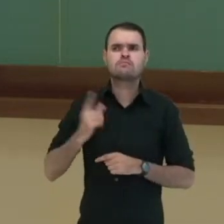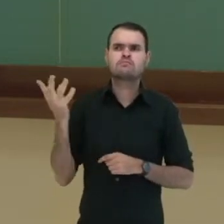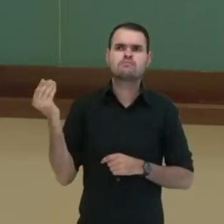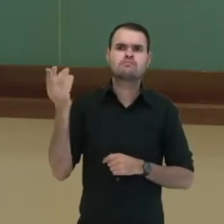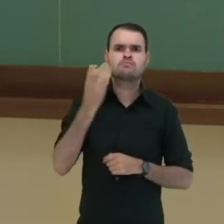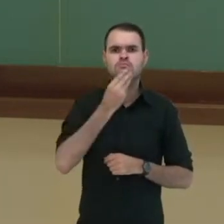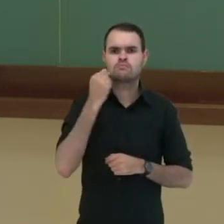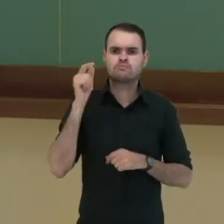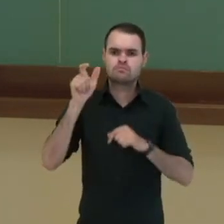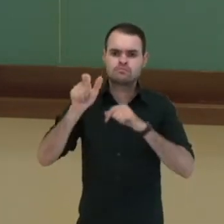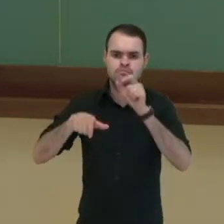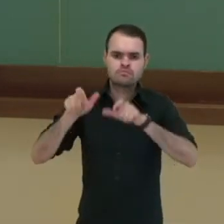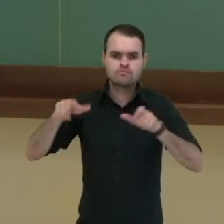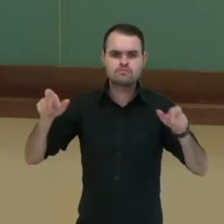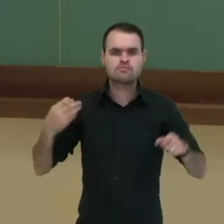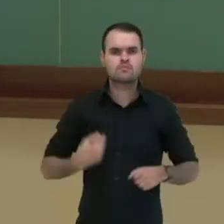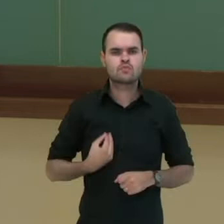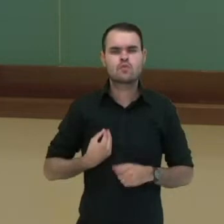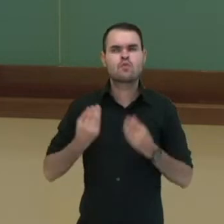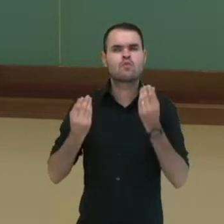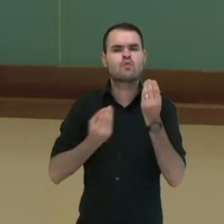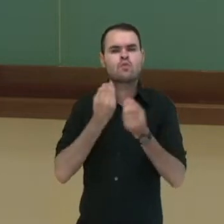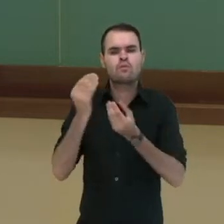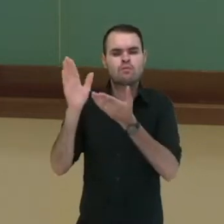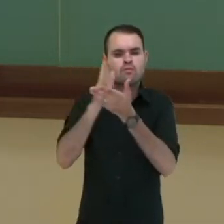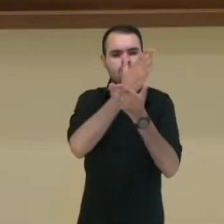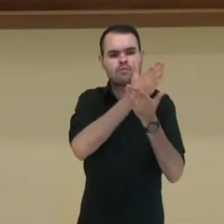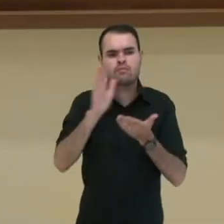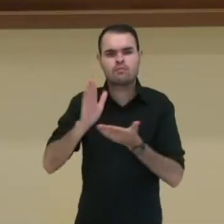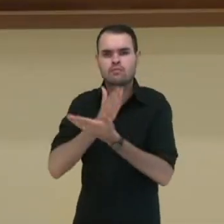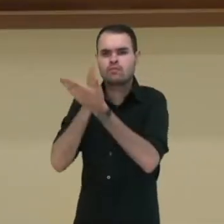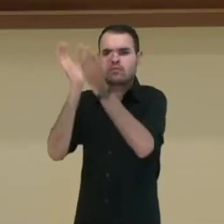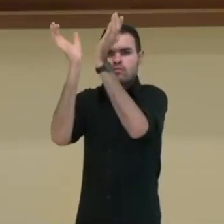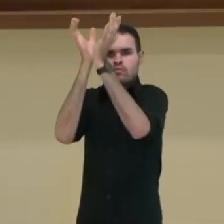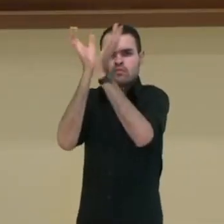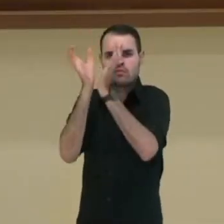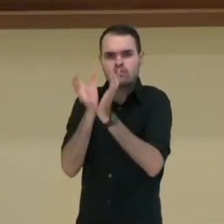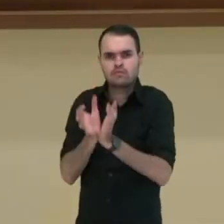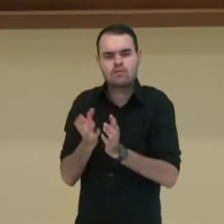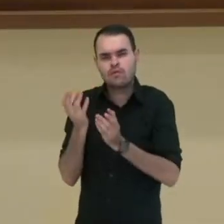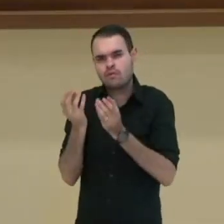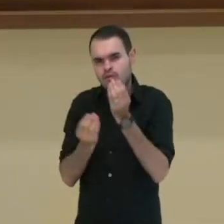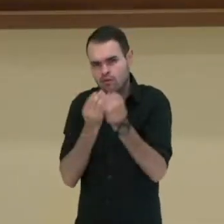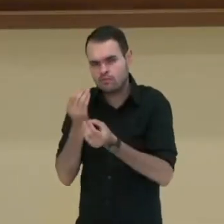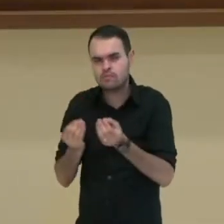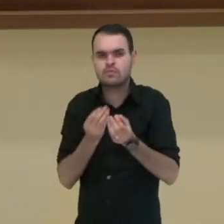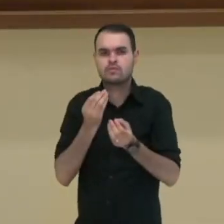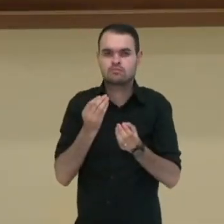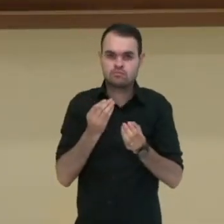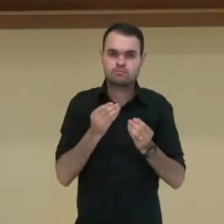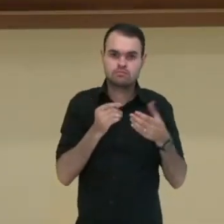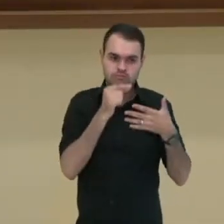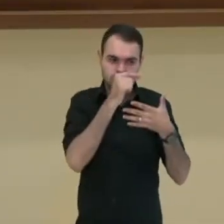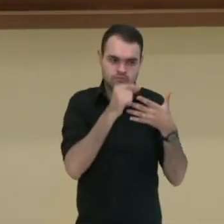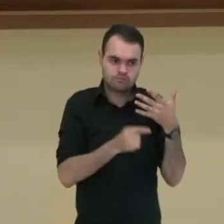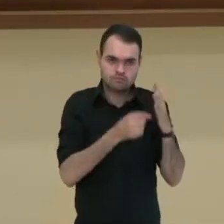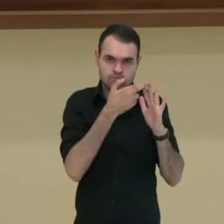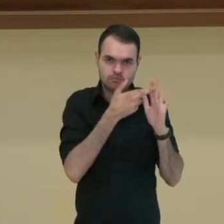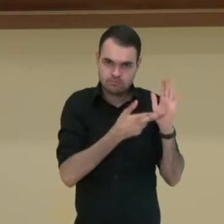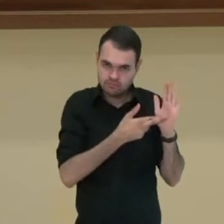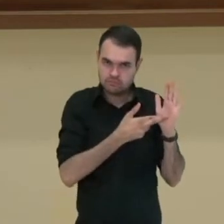E como classificá-los? Bom, então, né, os critérios que são adotados ali é